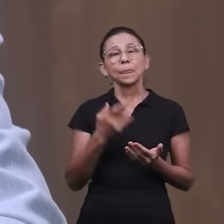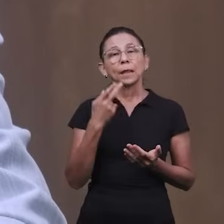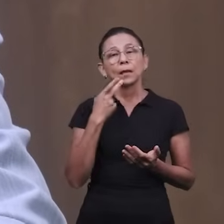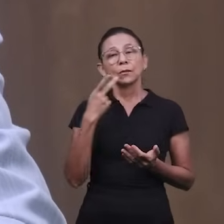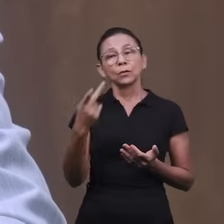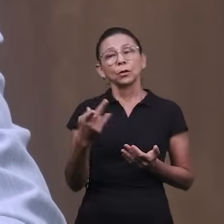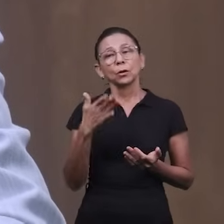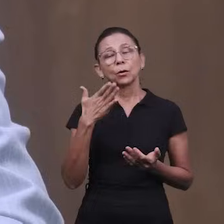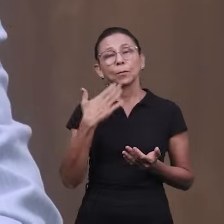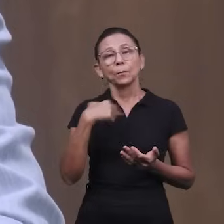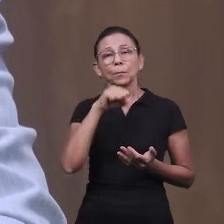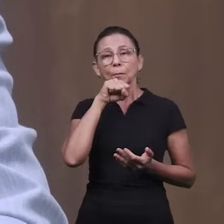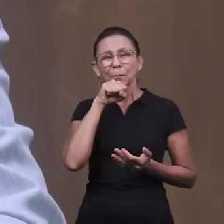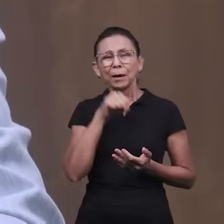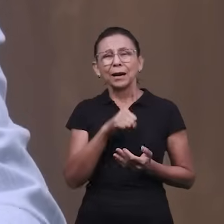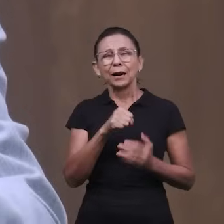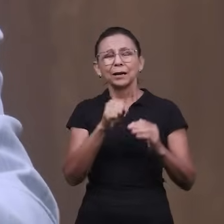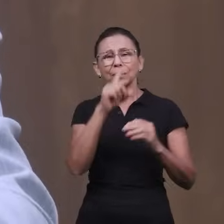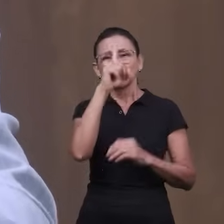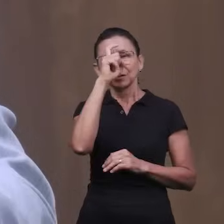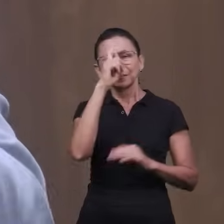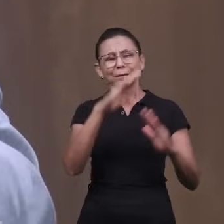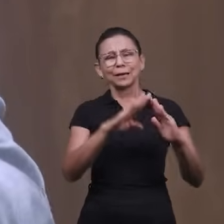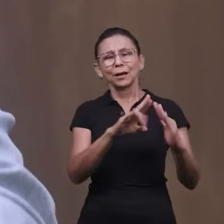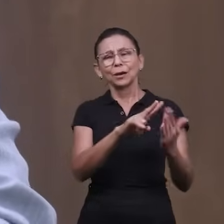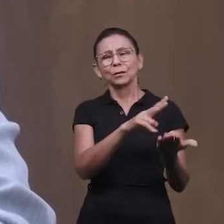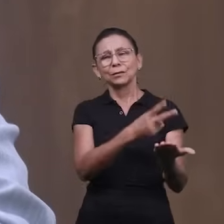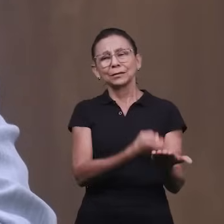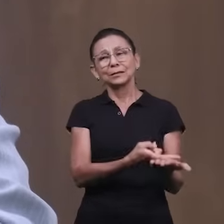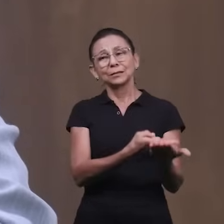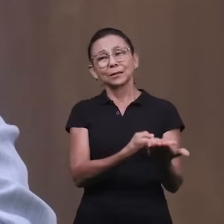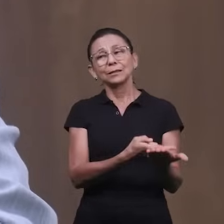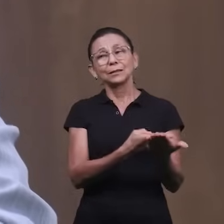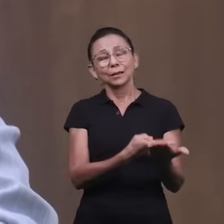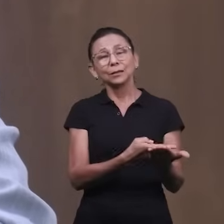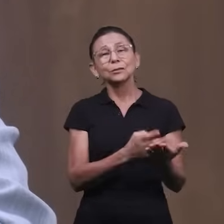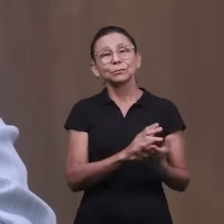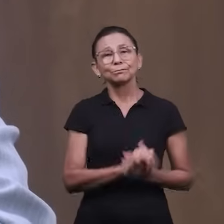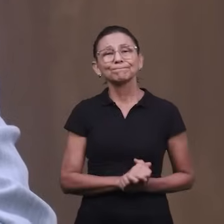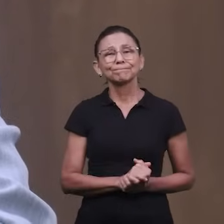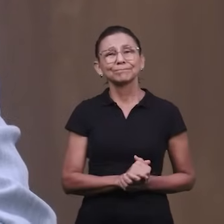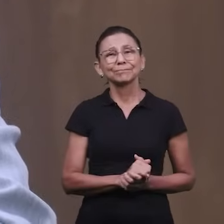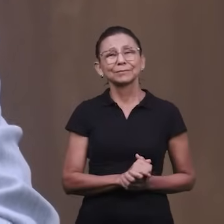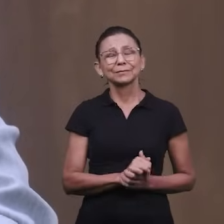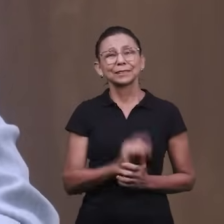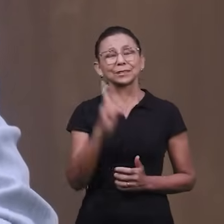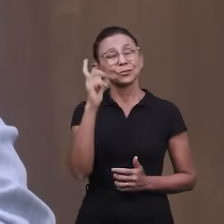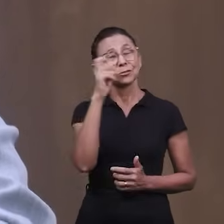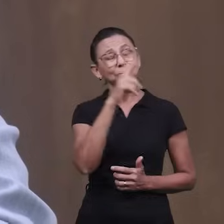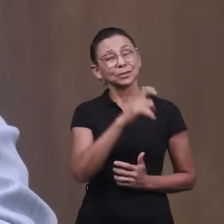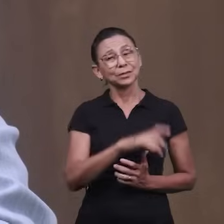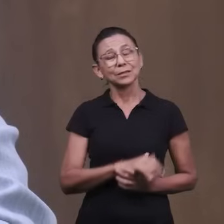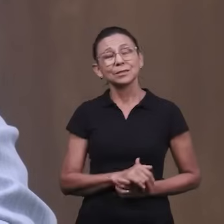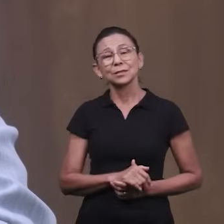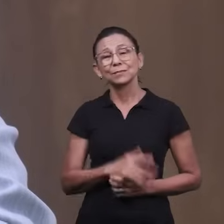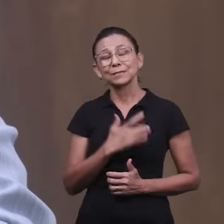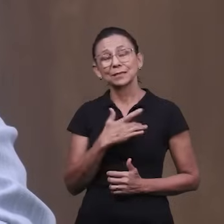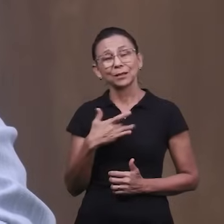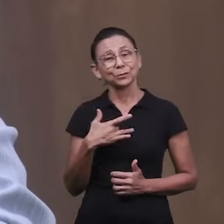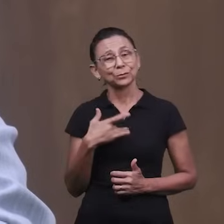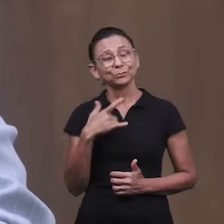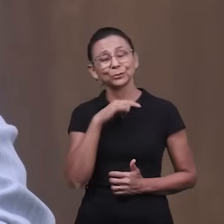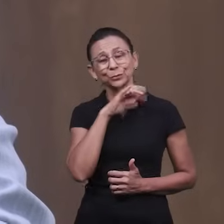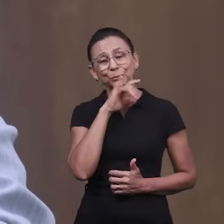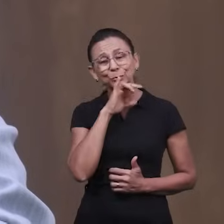hospital. E pediu para que ela e os alunos orassem pelo pai. Em função daquela situação, ele muito